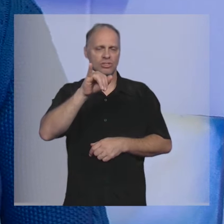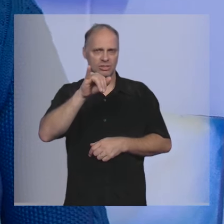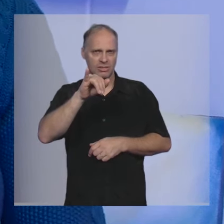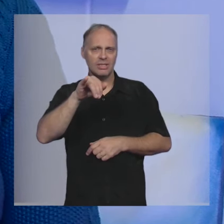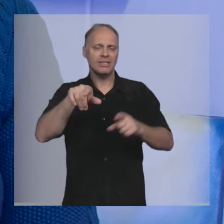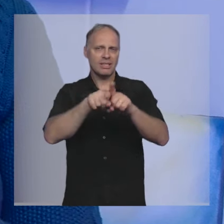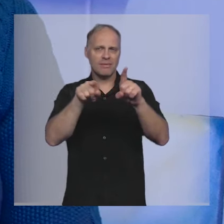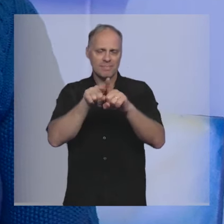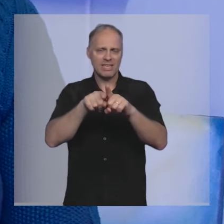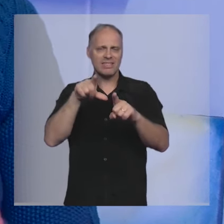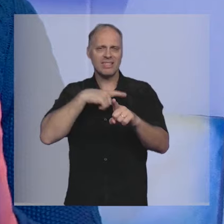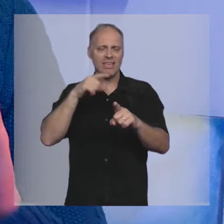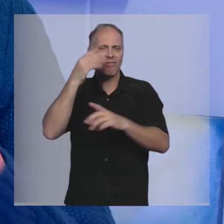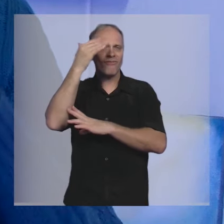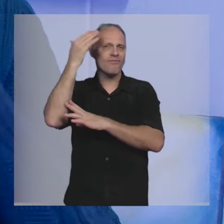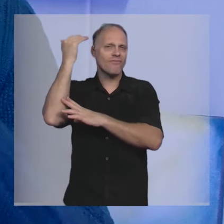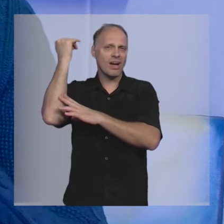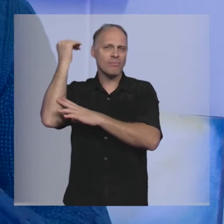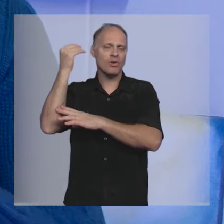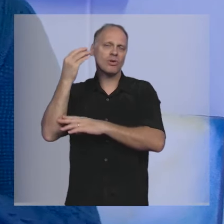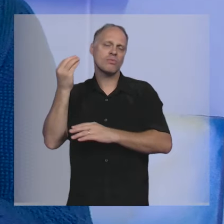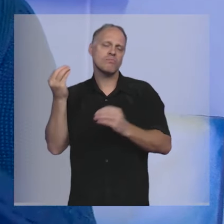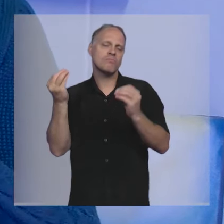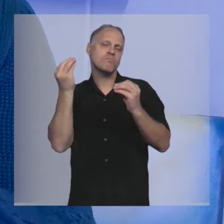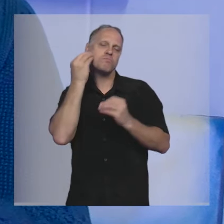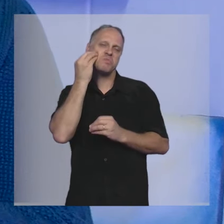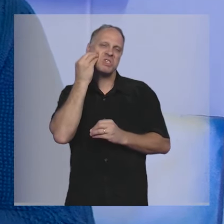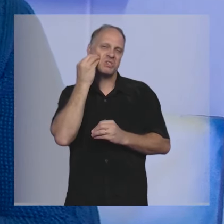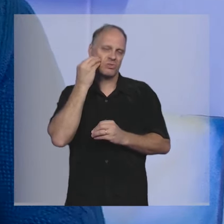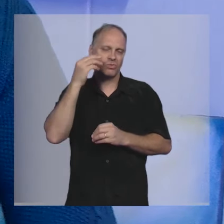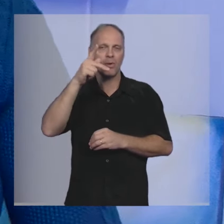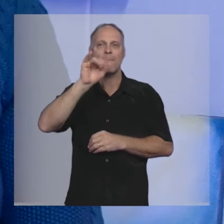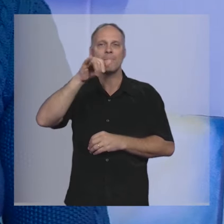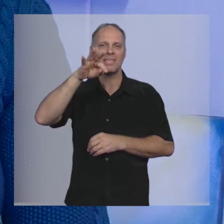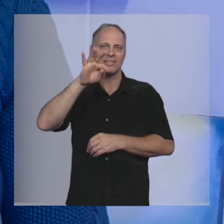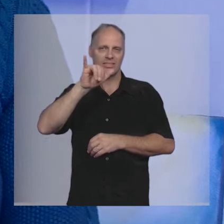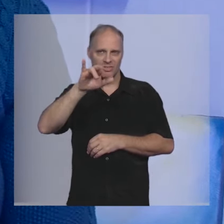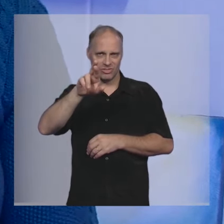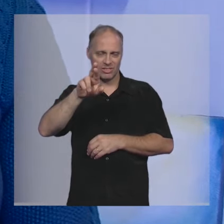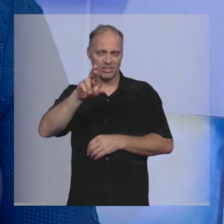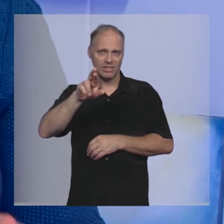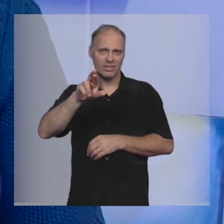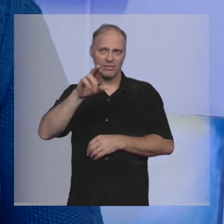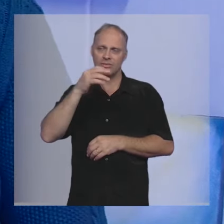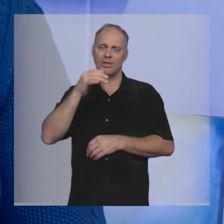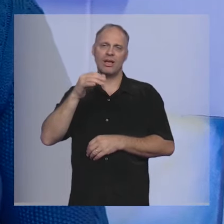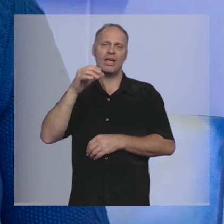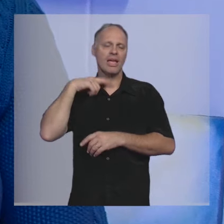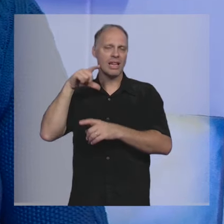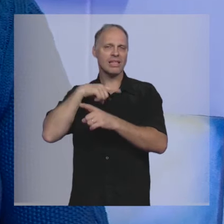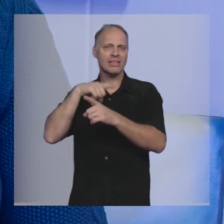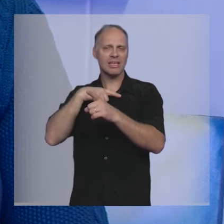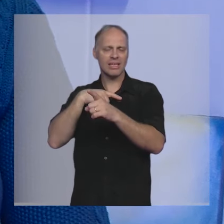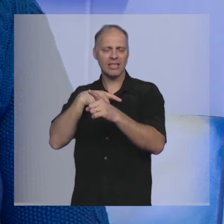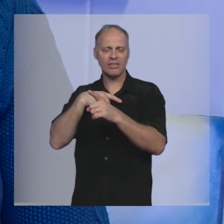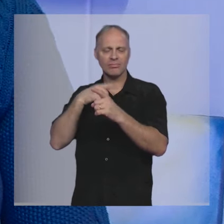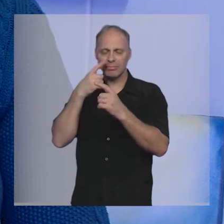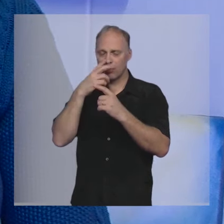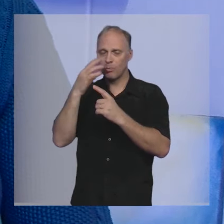Tem aquele famoso beijo, né, do Klimt. O Klimt tem uma